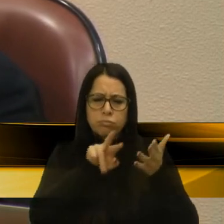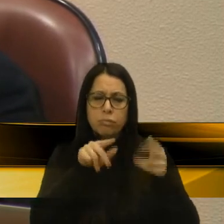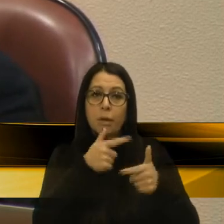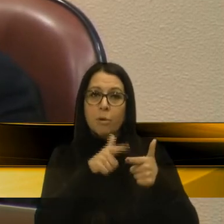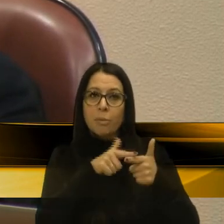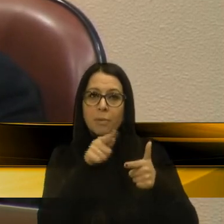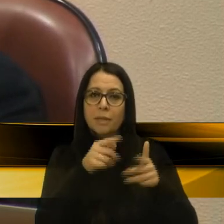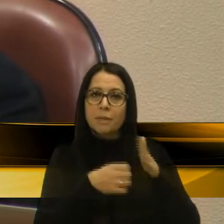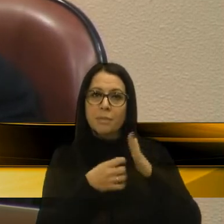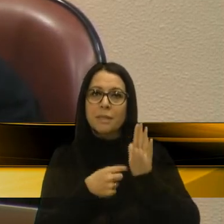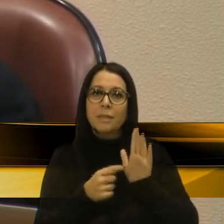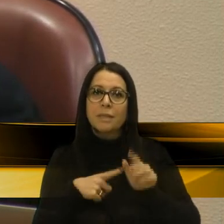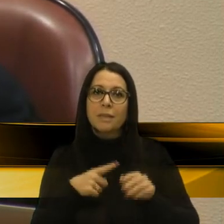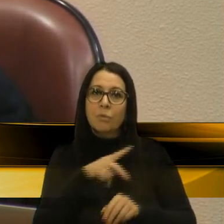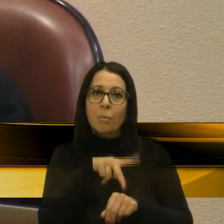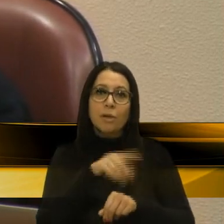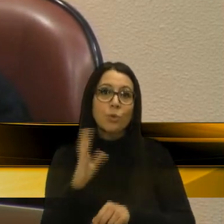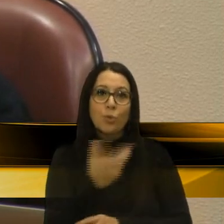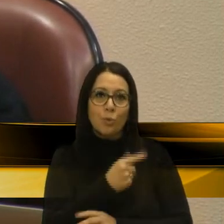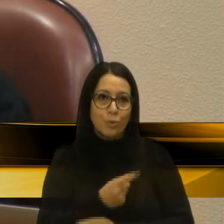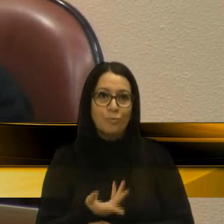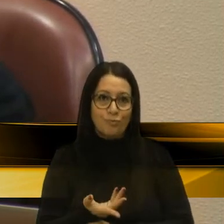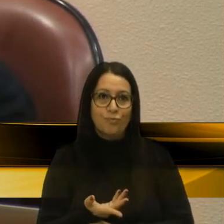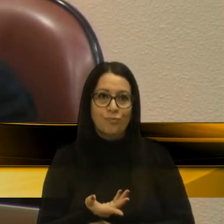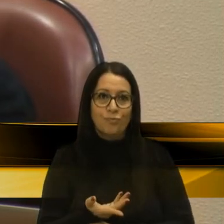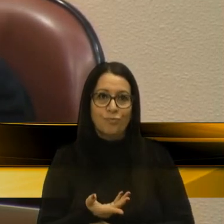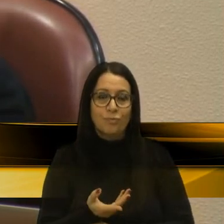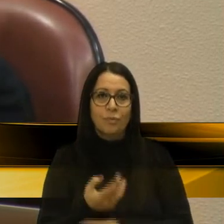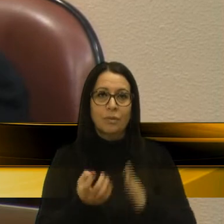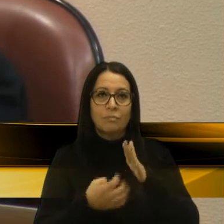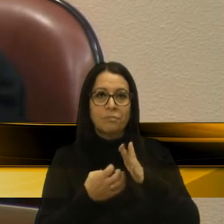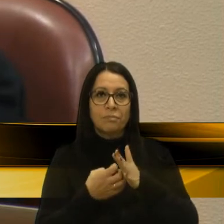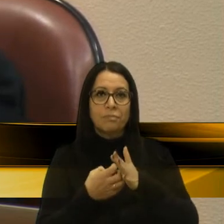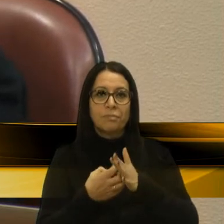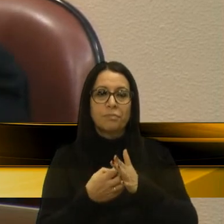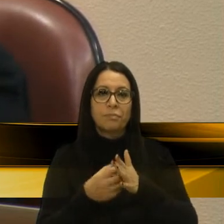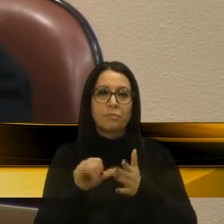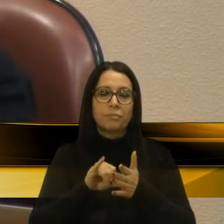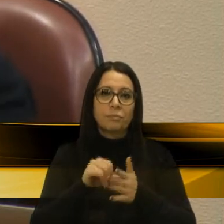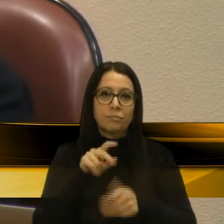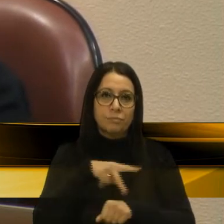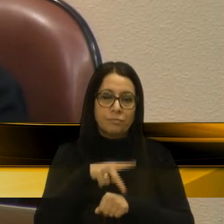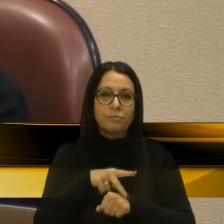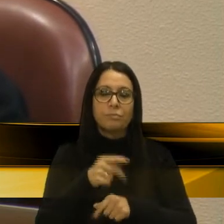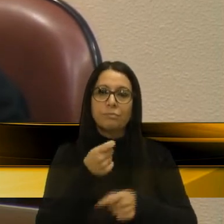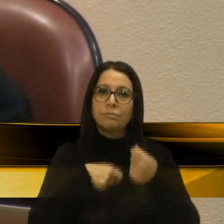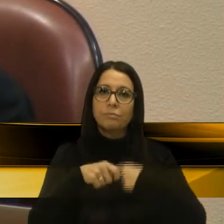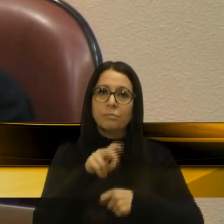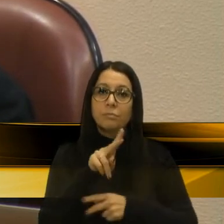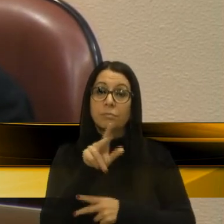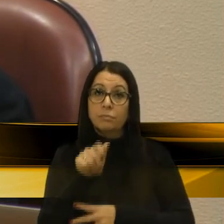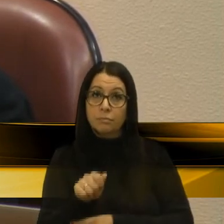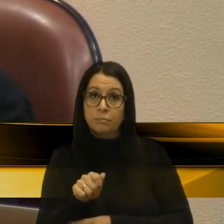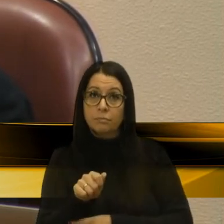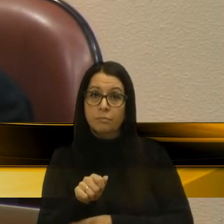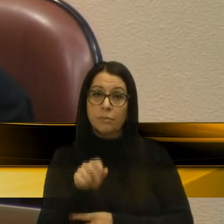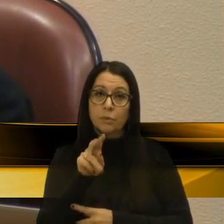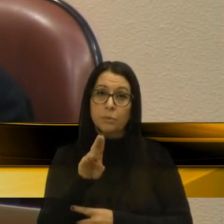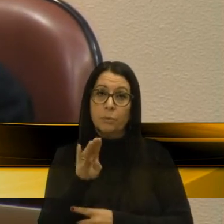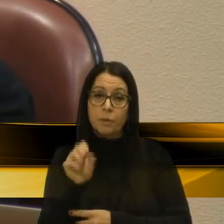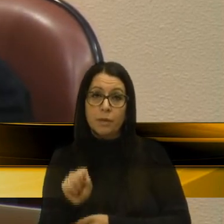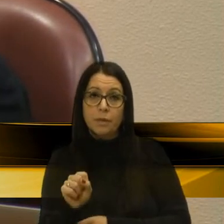faz uma constatação importante, mas na minha ótica o principal erro, o principal pecado dessa administração é o seu afastamento